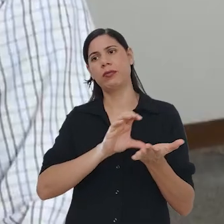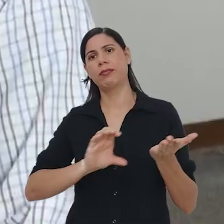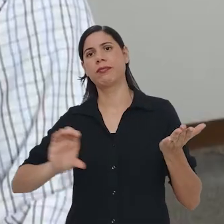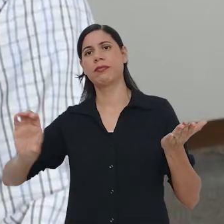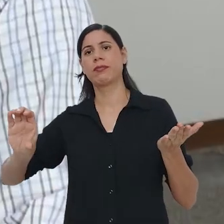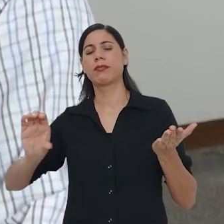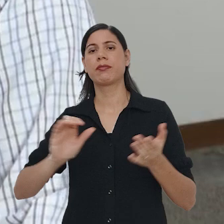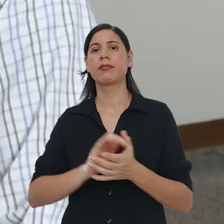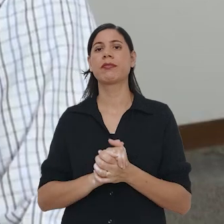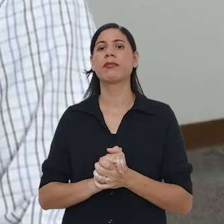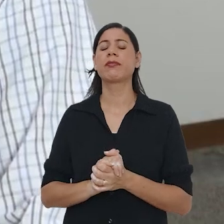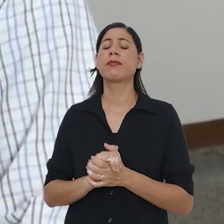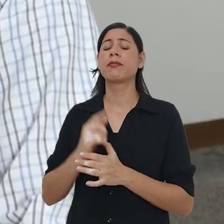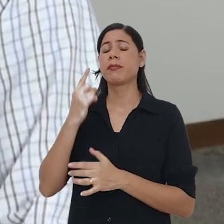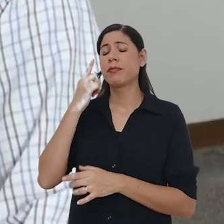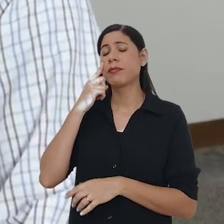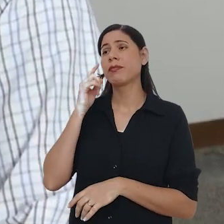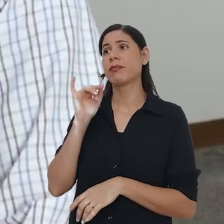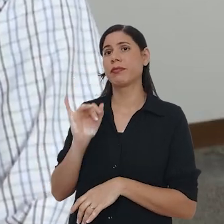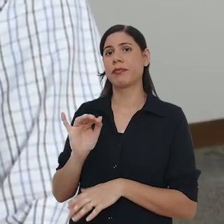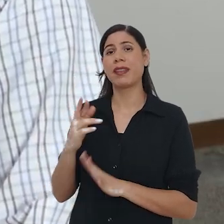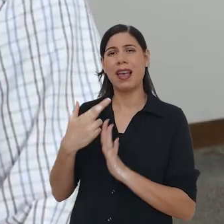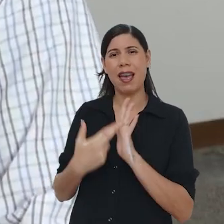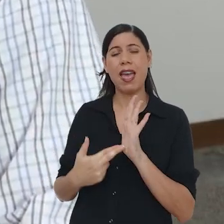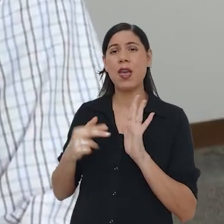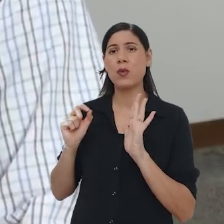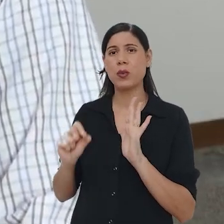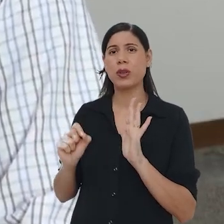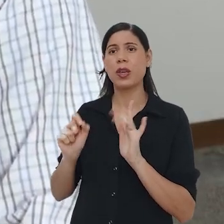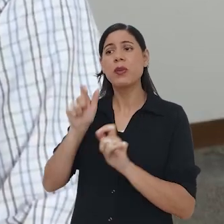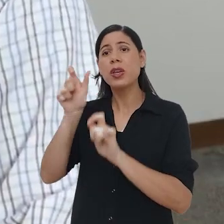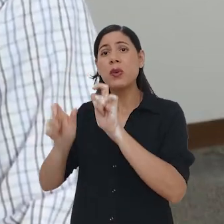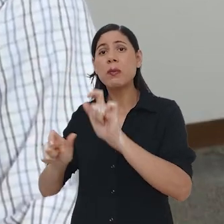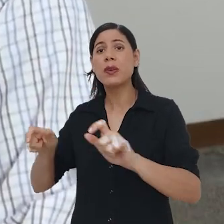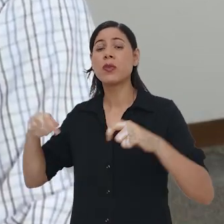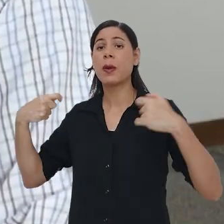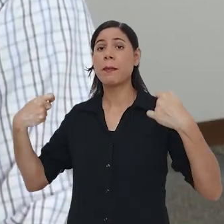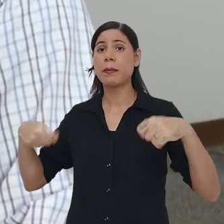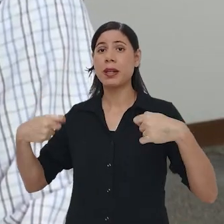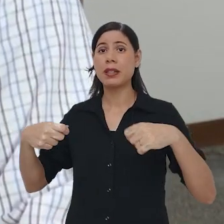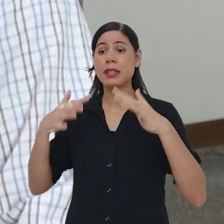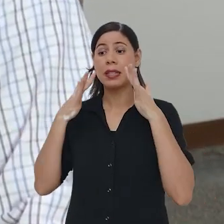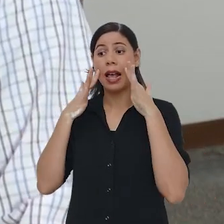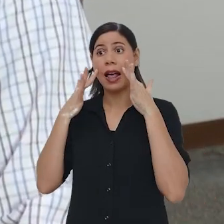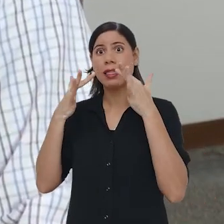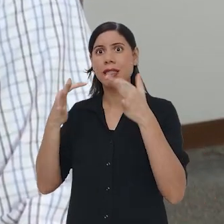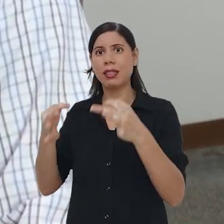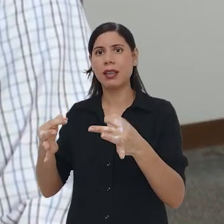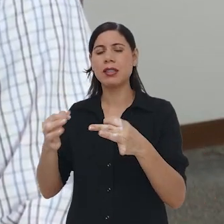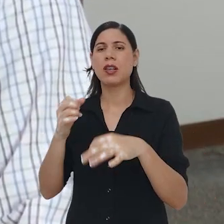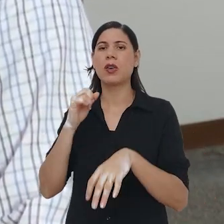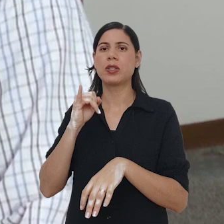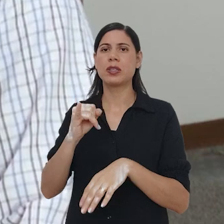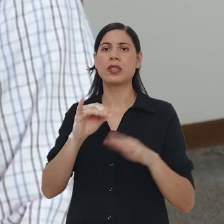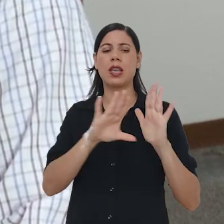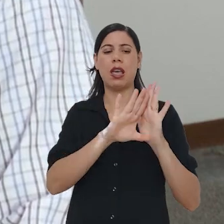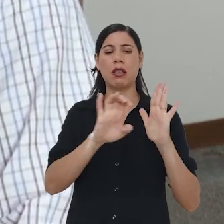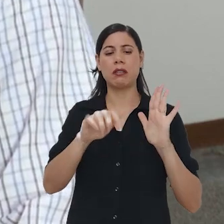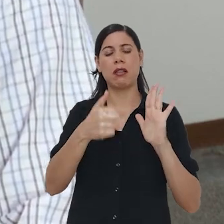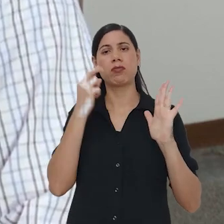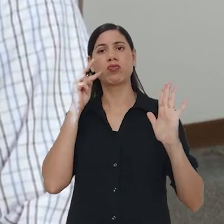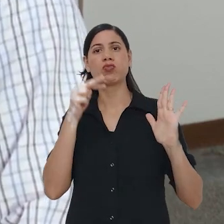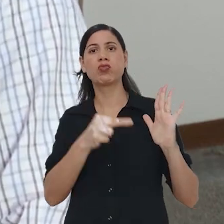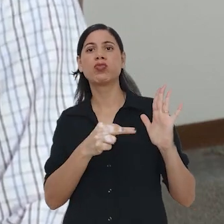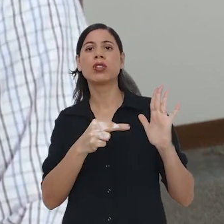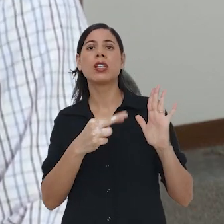fomento. Agora, secretário, via de regra, ao que o cidadão precisa se atentar quando é lançado um edital? Ou